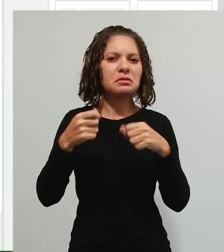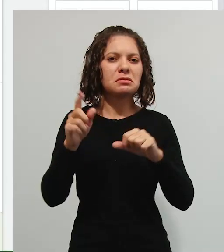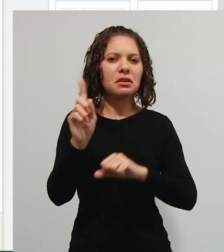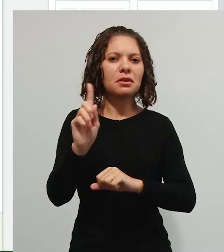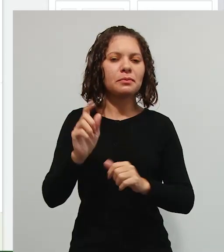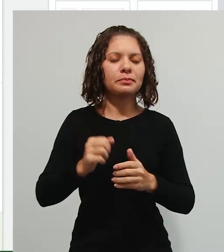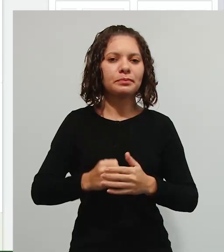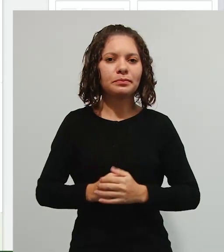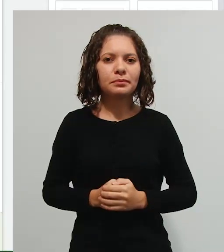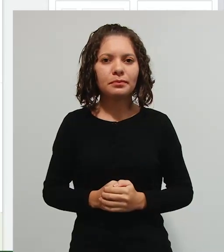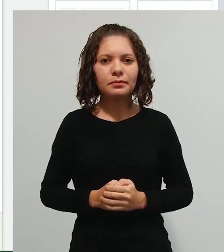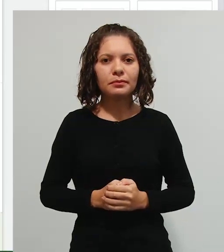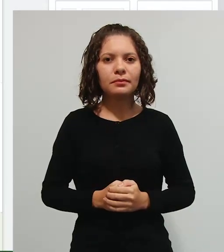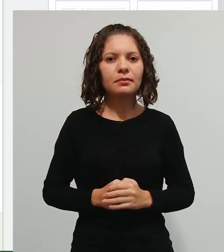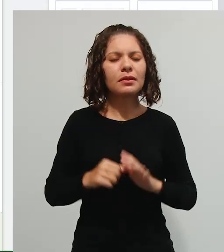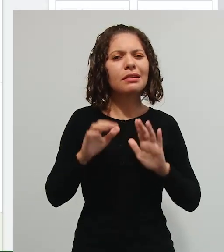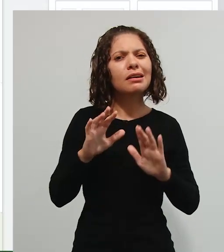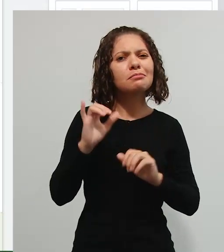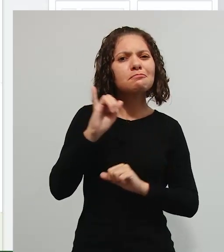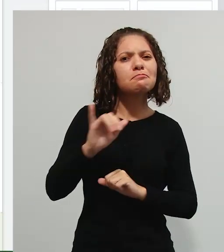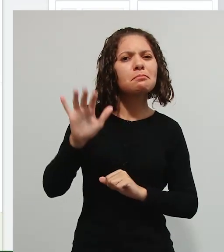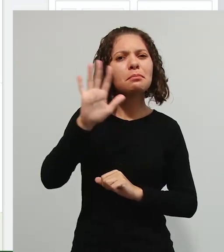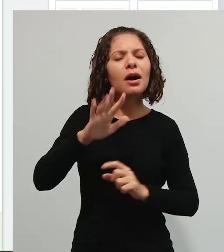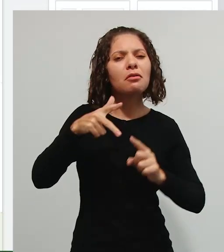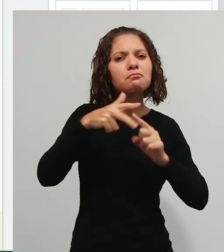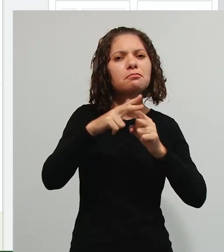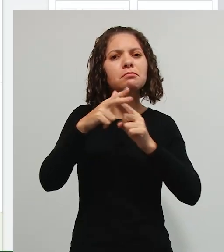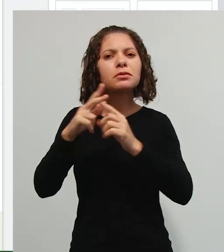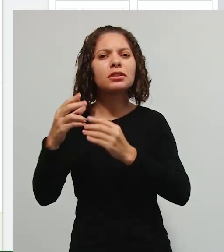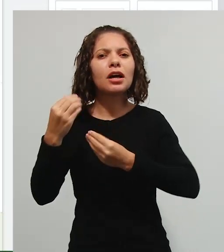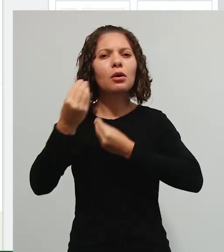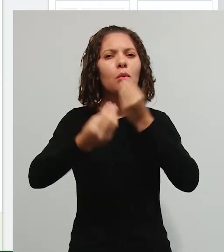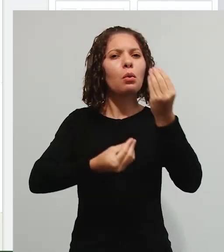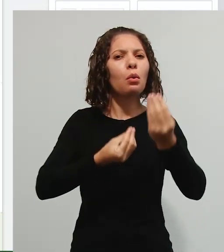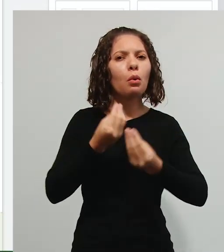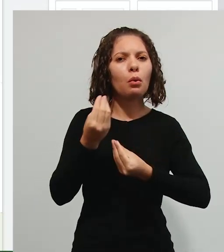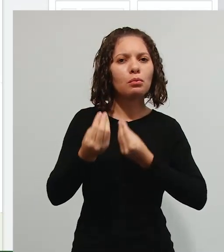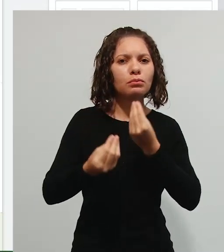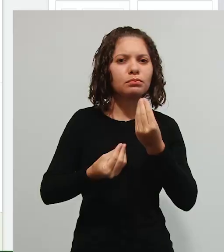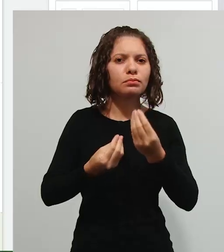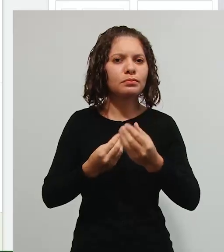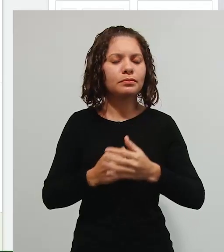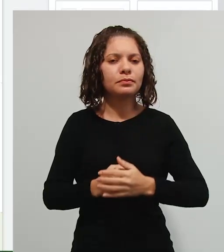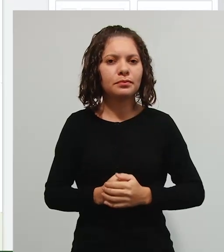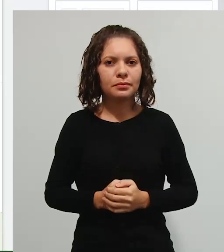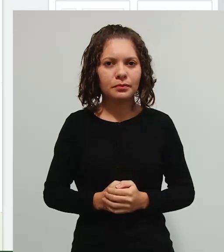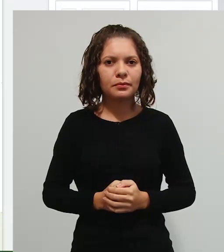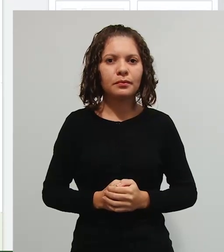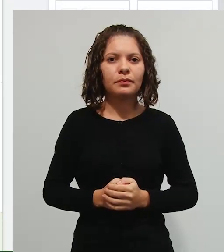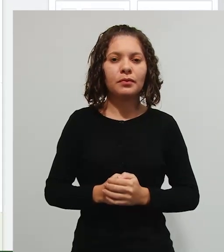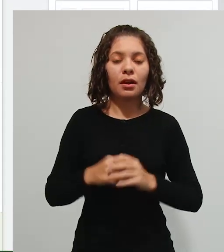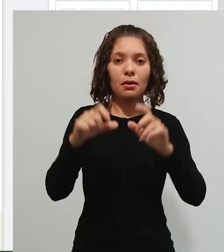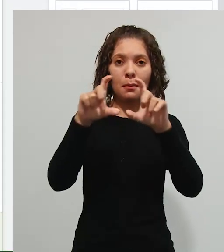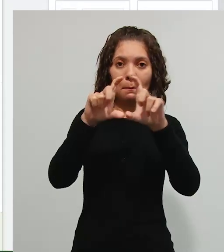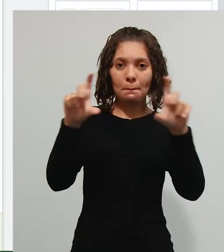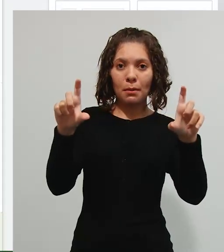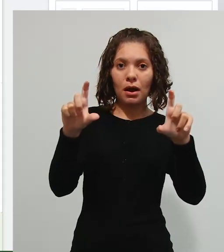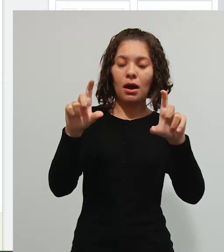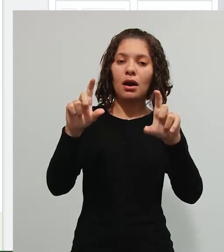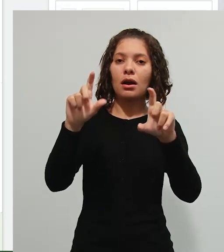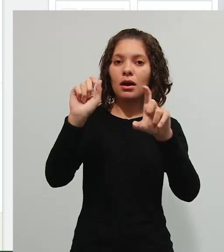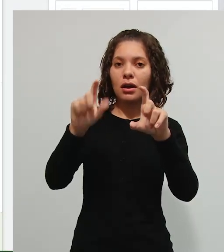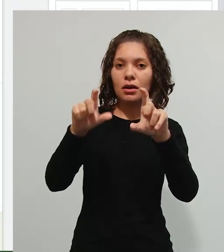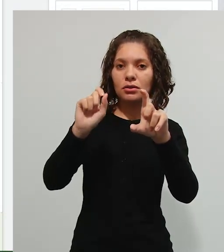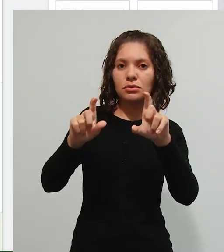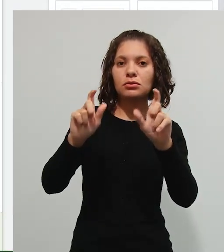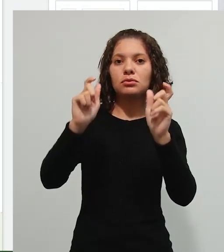minha imagem não ficou. Para você editar qualquer imagem no Google Sites, você clica sobre ela, ficou com a borda azulada, você tem a opção de